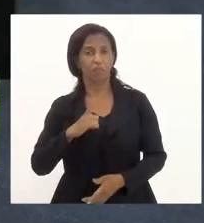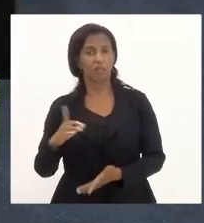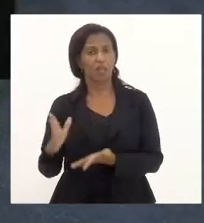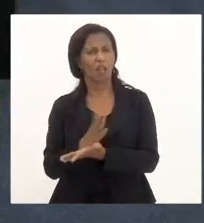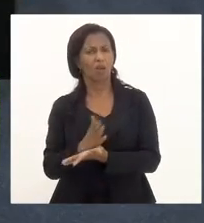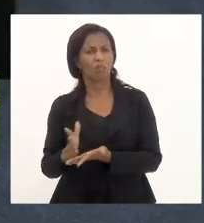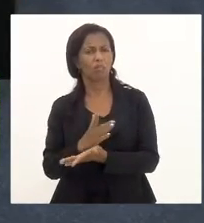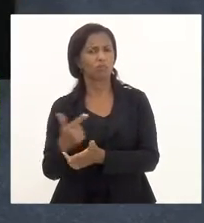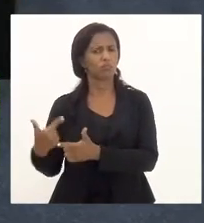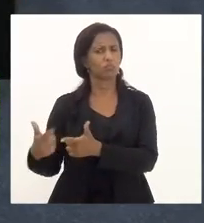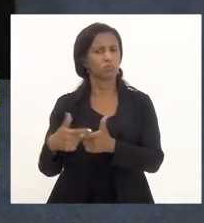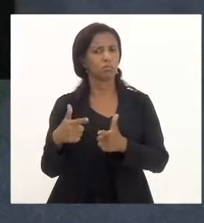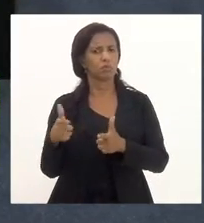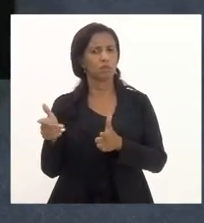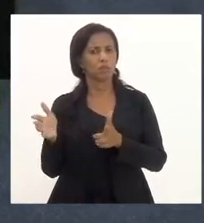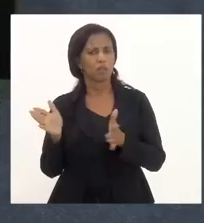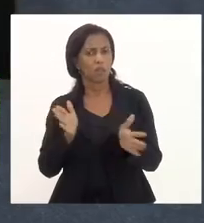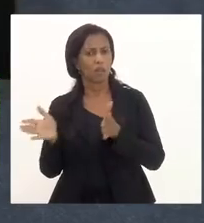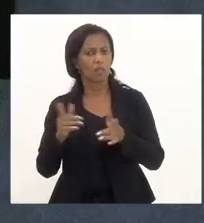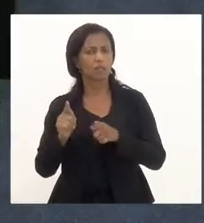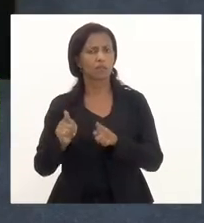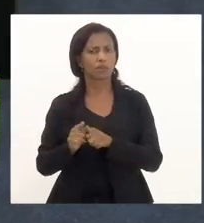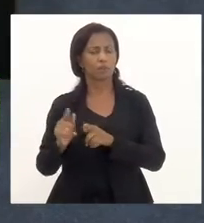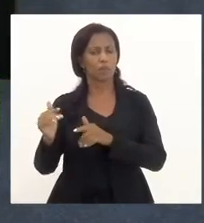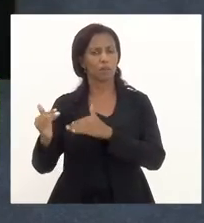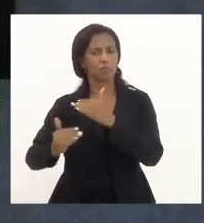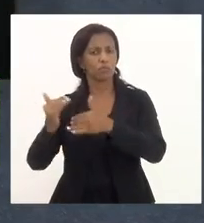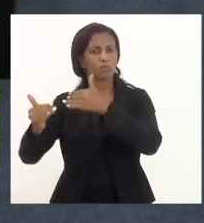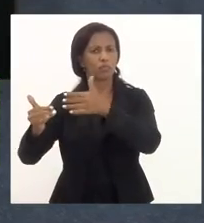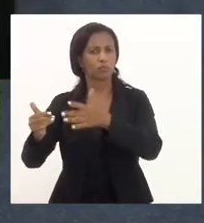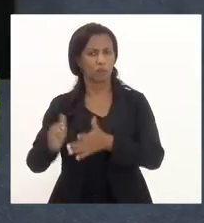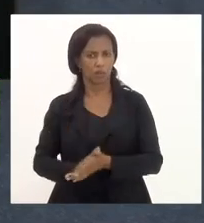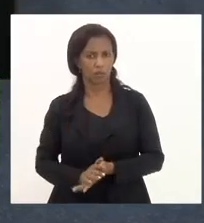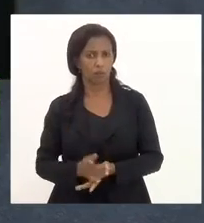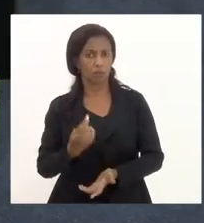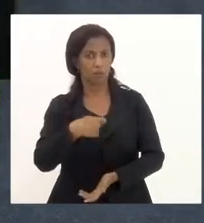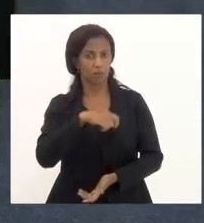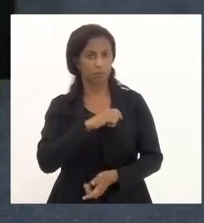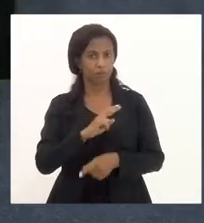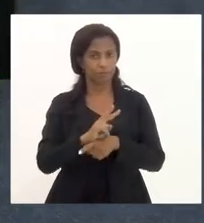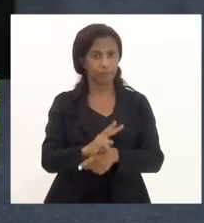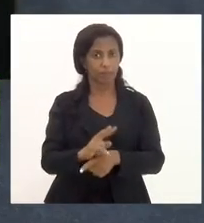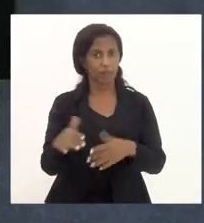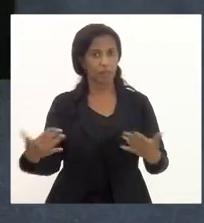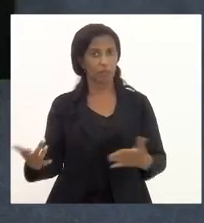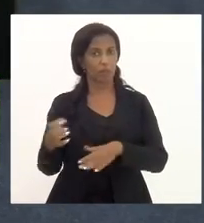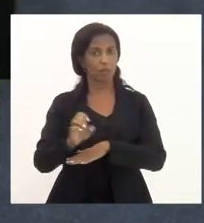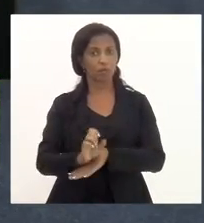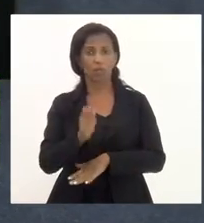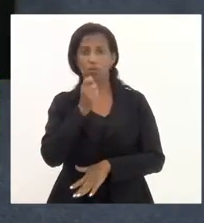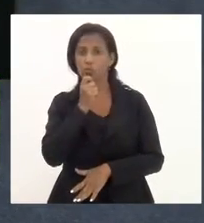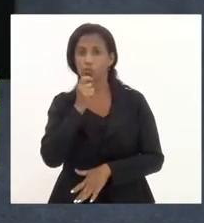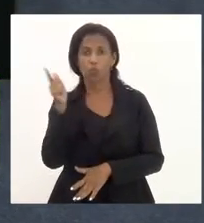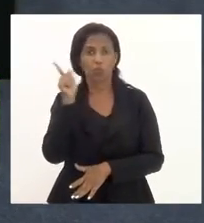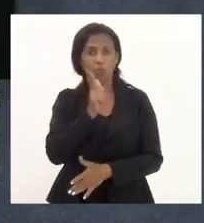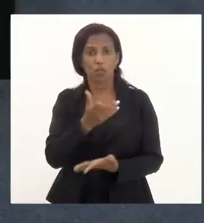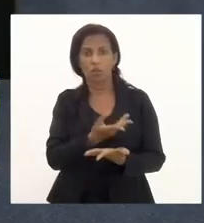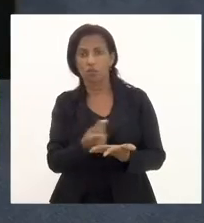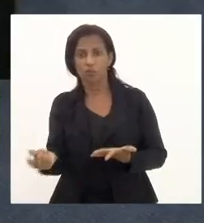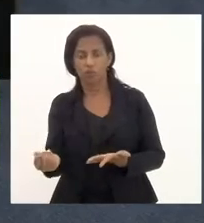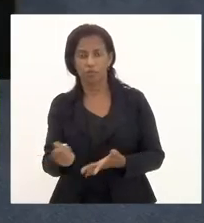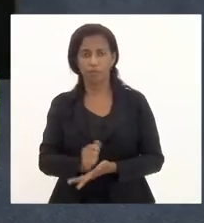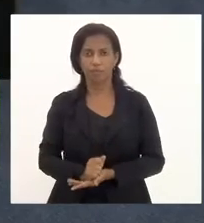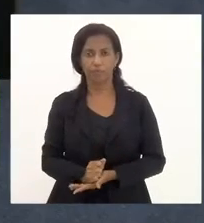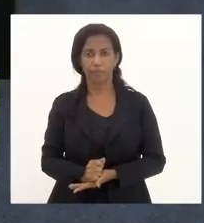existem alguns impactos também relação ao desenvolvimento colocado exatamente para a sua retórica fiscal né da qual o estado do Rio de Janeiro não tem conseguido fugir